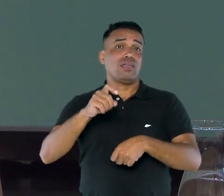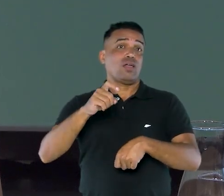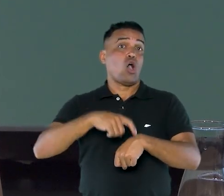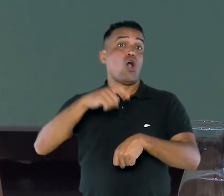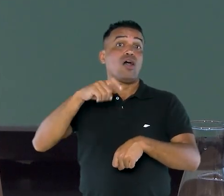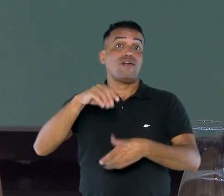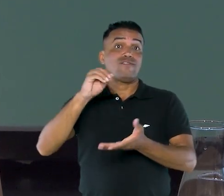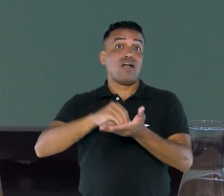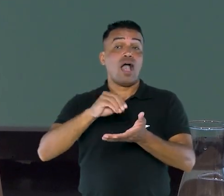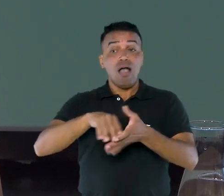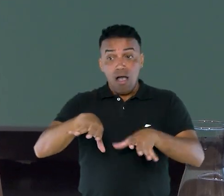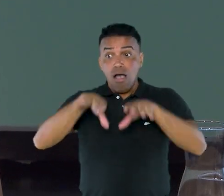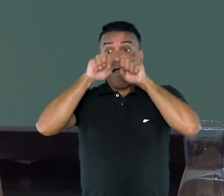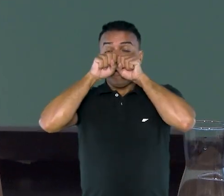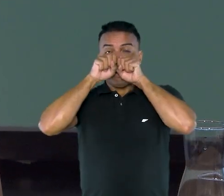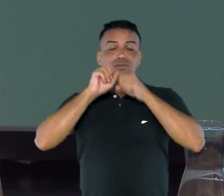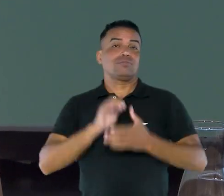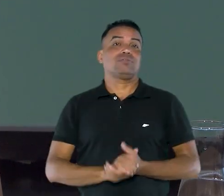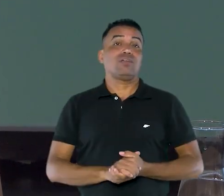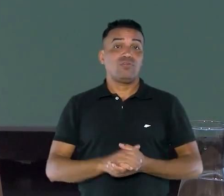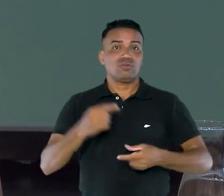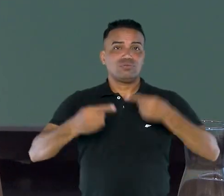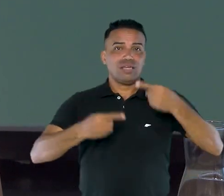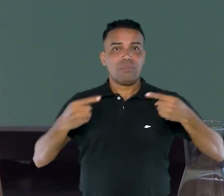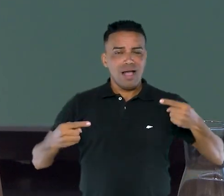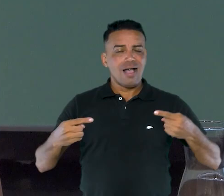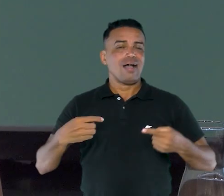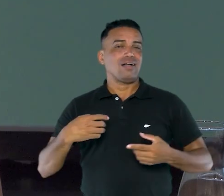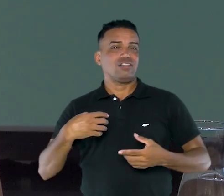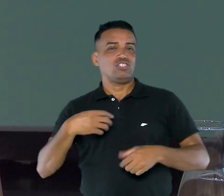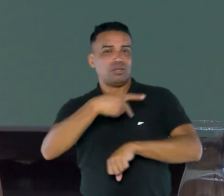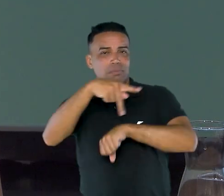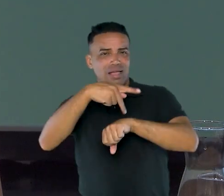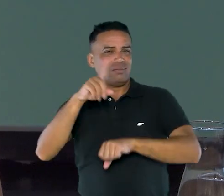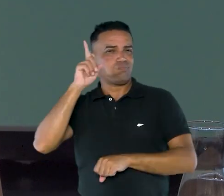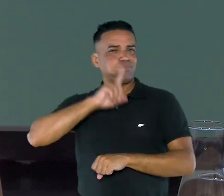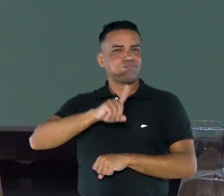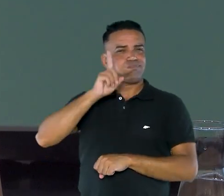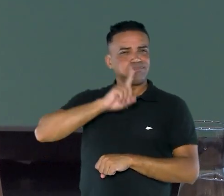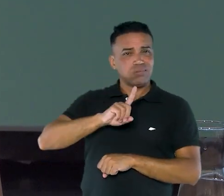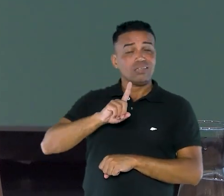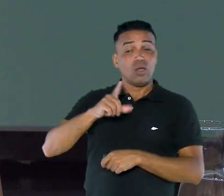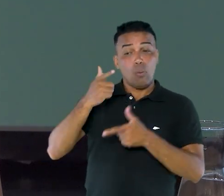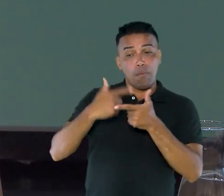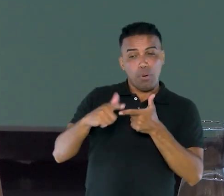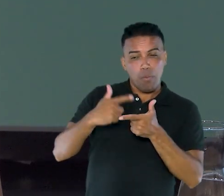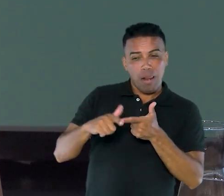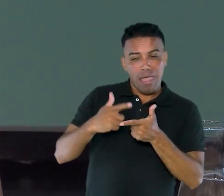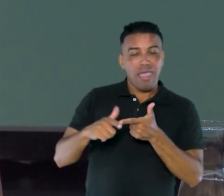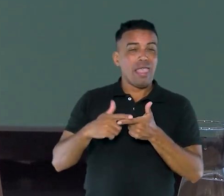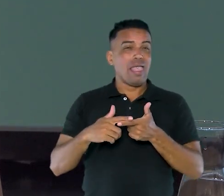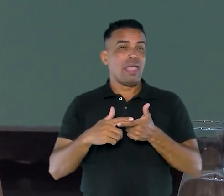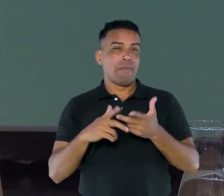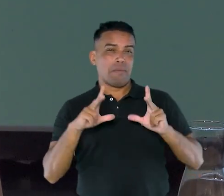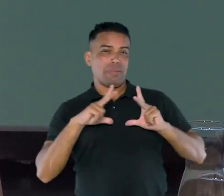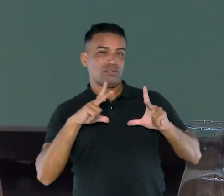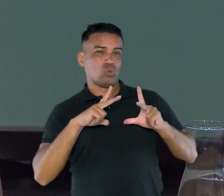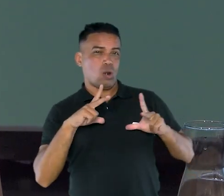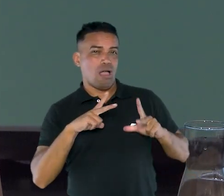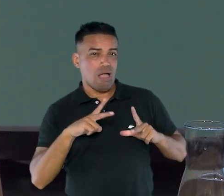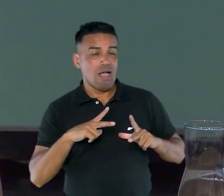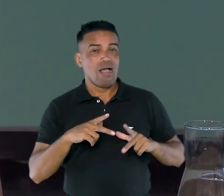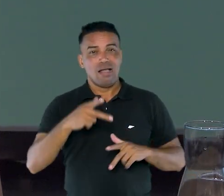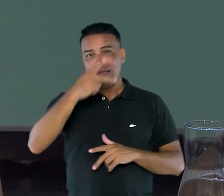nos Estados Unidos, até que eu estava tão angustiada, enfim, por problemas também pessoais de luto e da vida, e